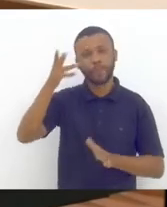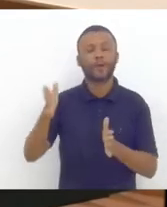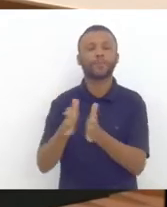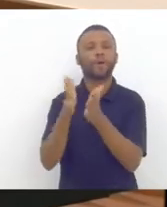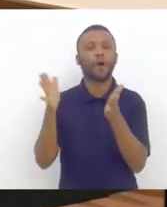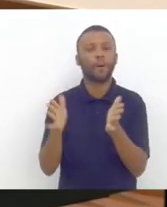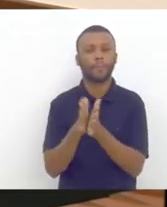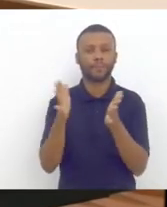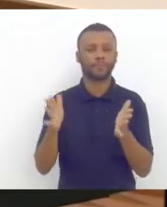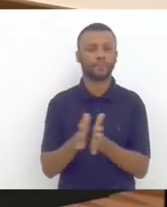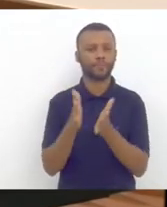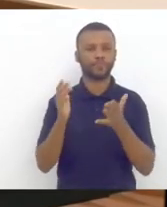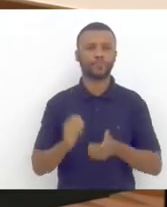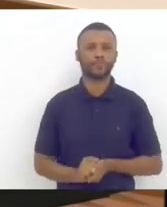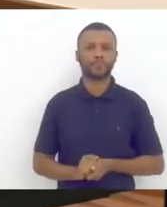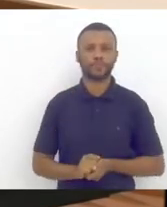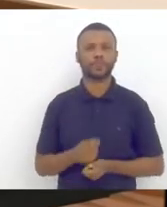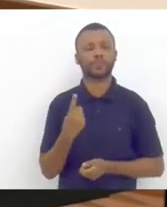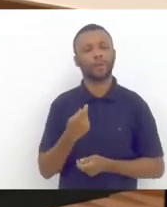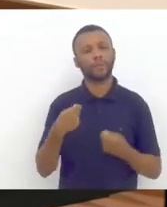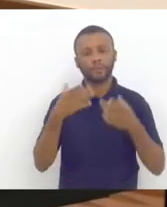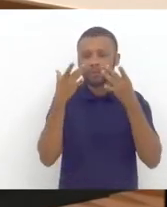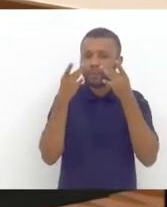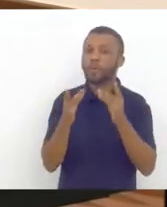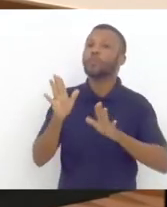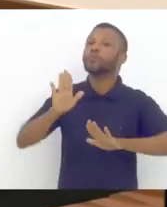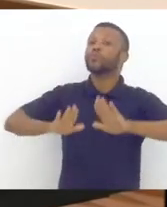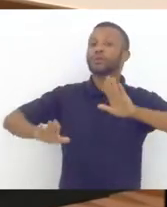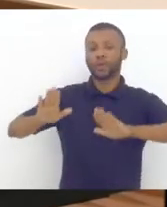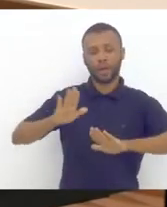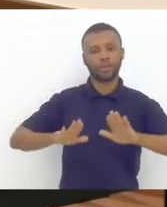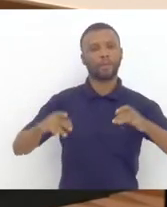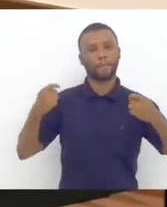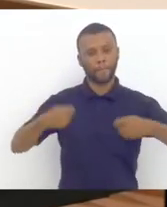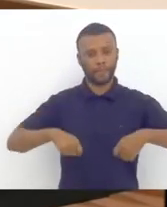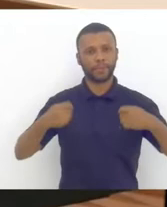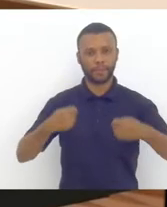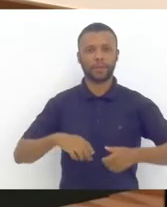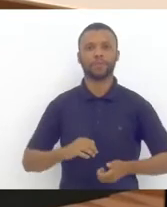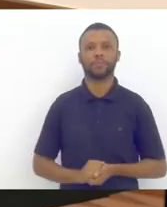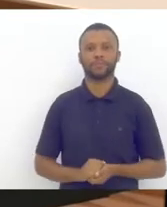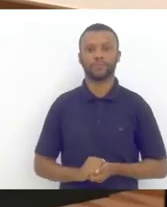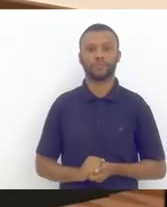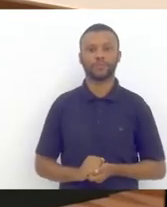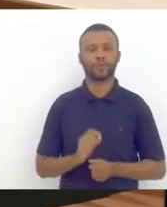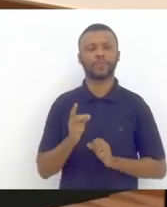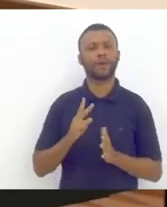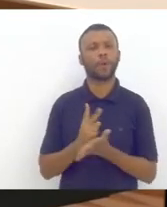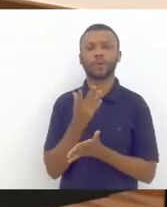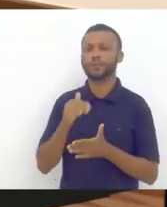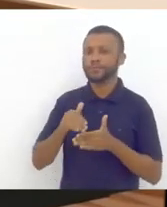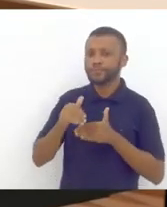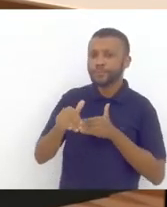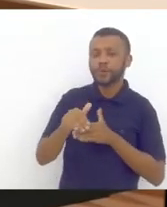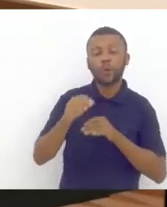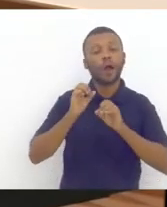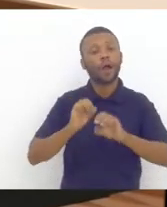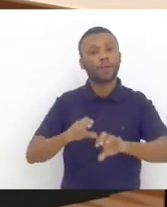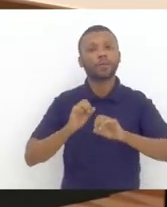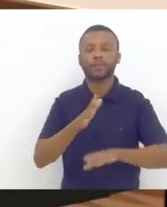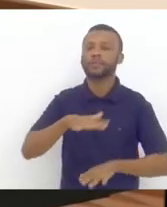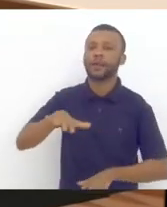Então, nós temos que ter aqui muito cuidado com o que vai acontecer daqui para frente, com a educação do